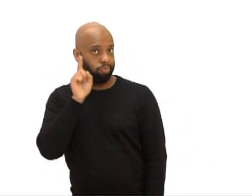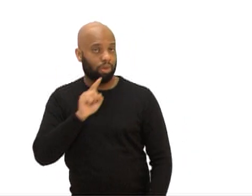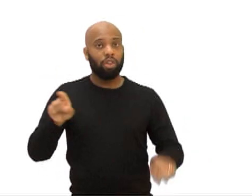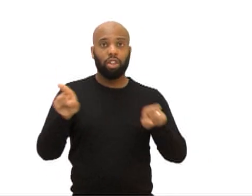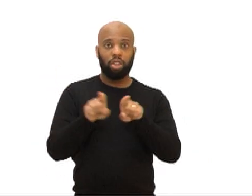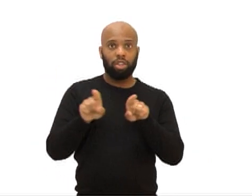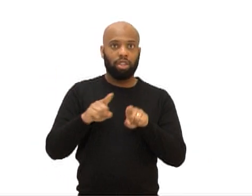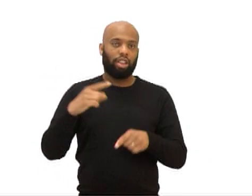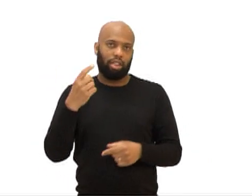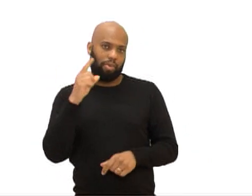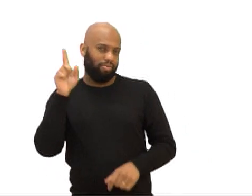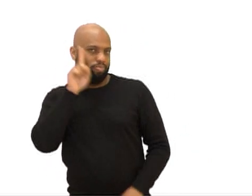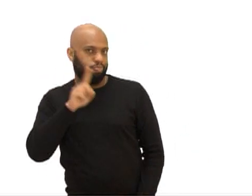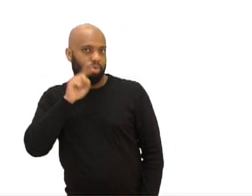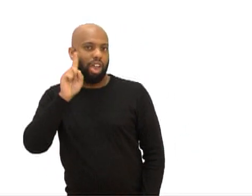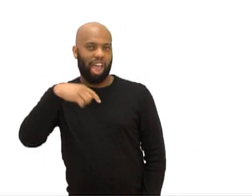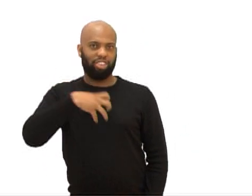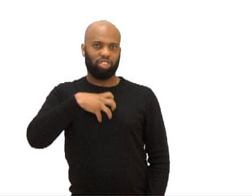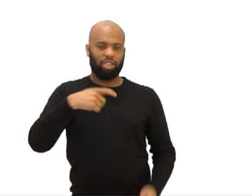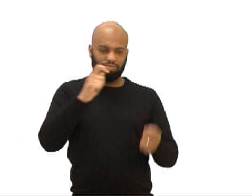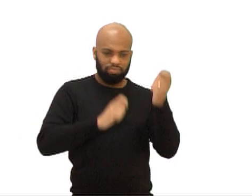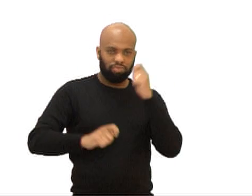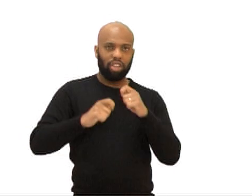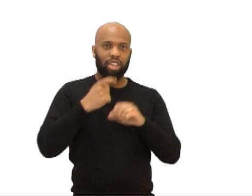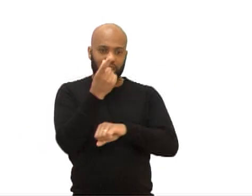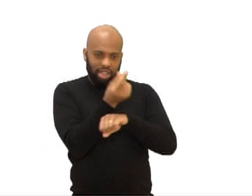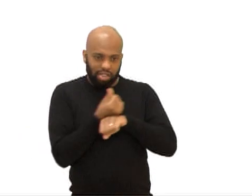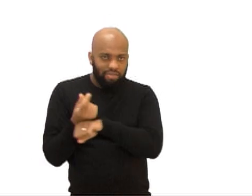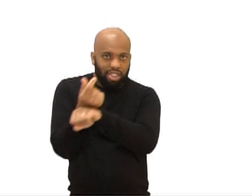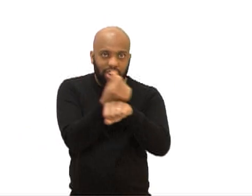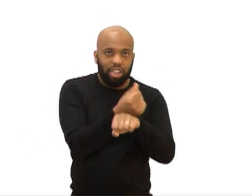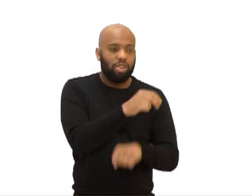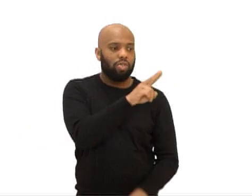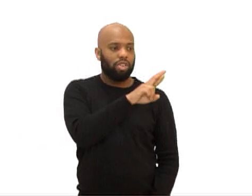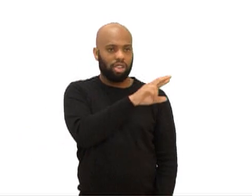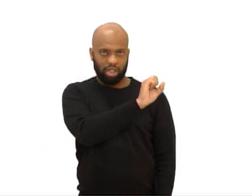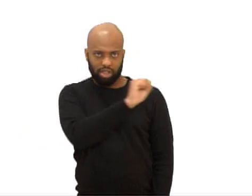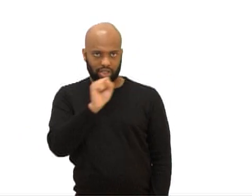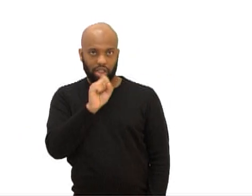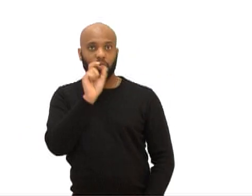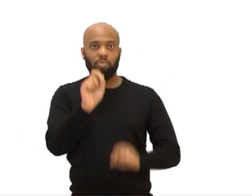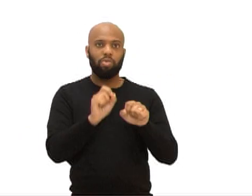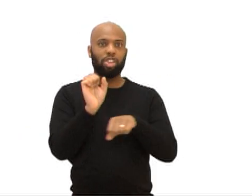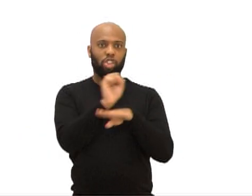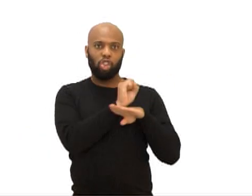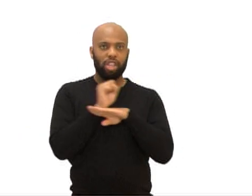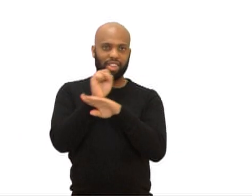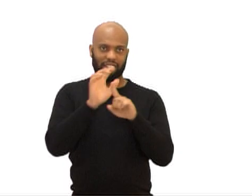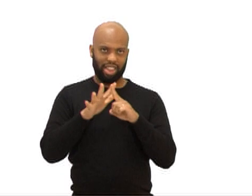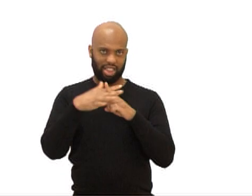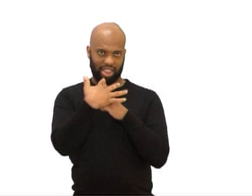Unidos, capitalista, e a União Soviética, socialista.